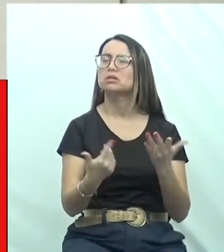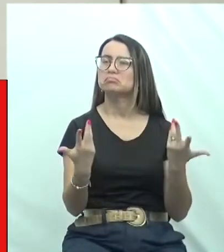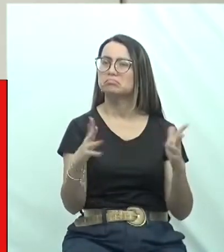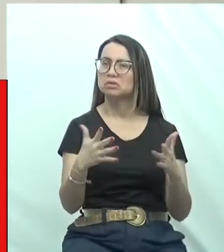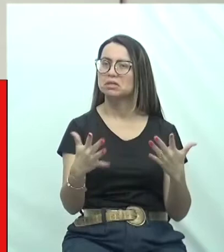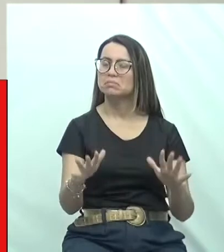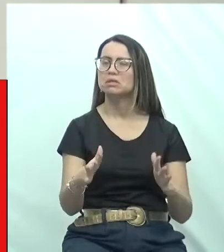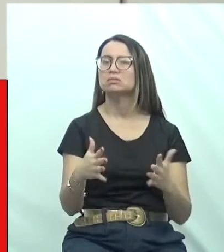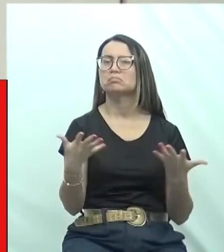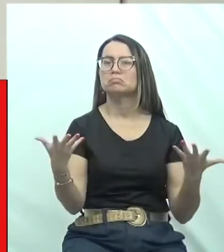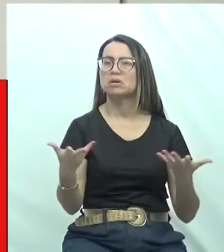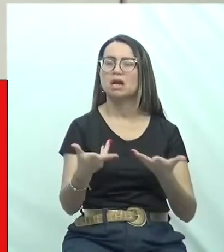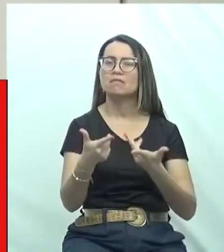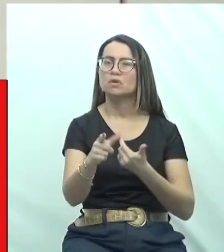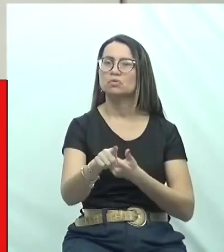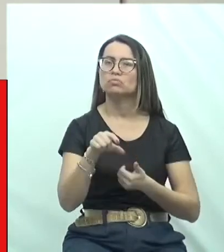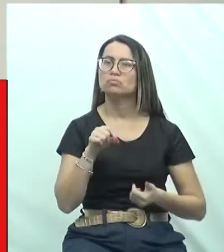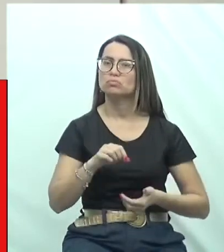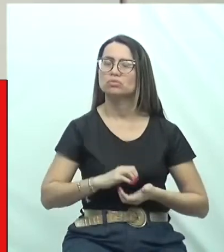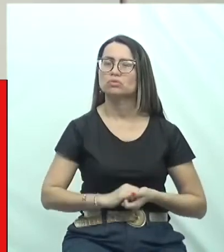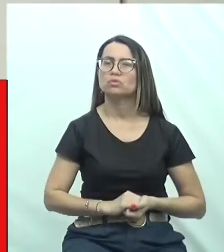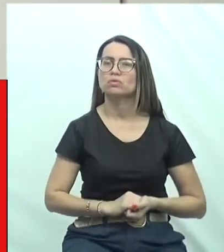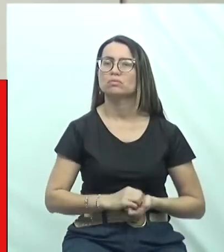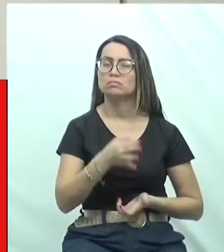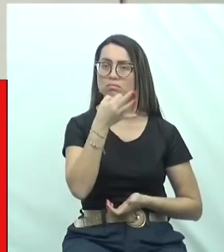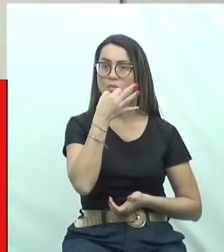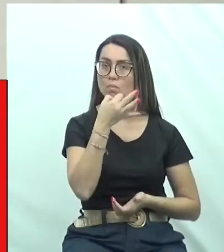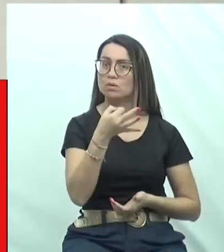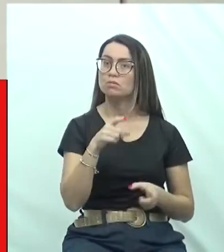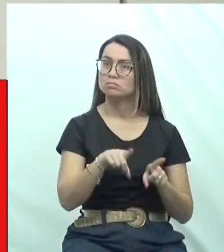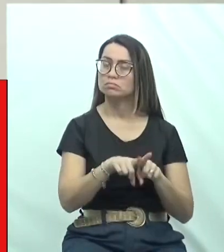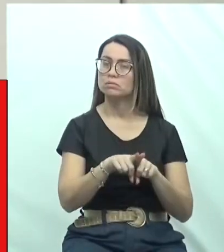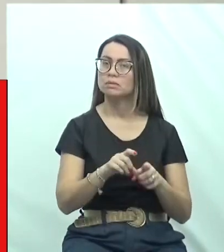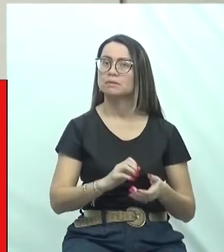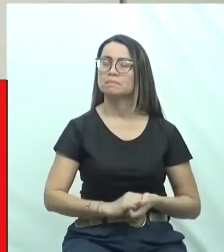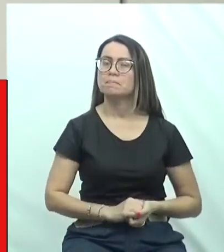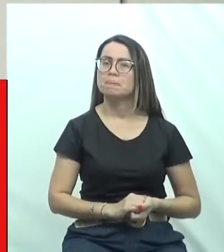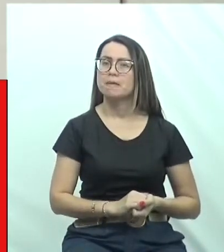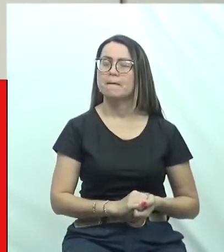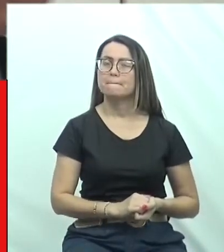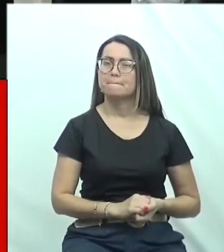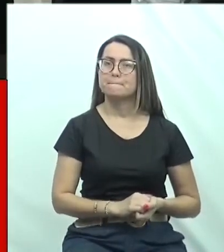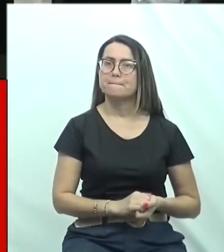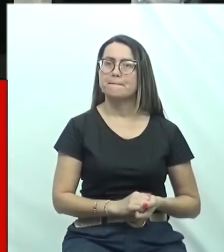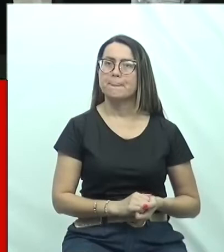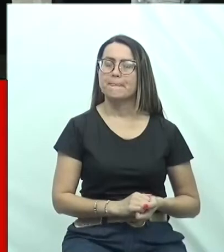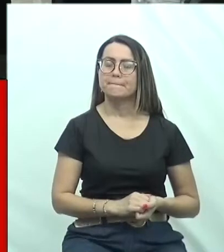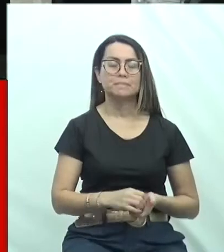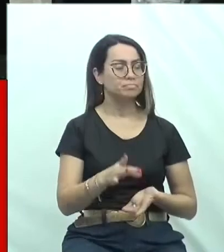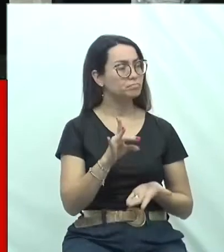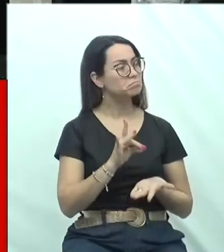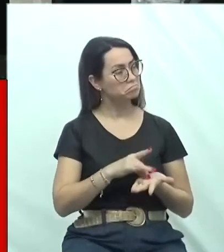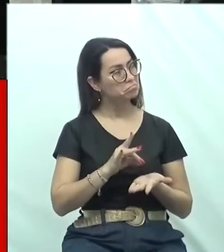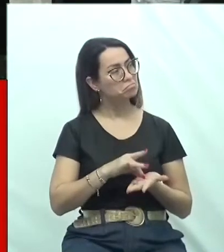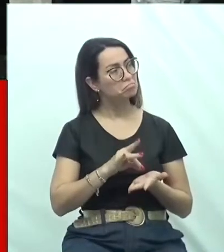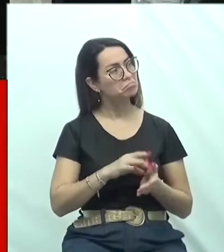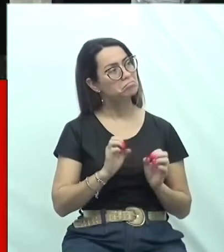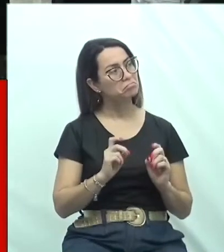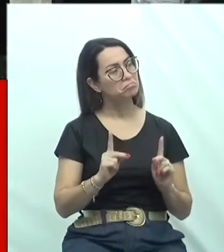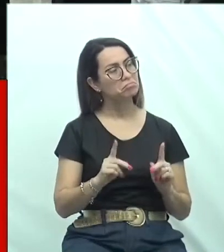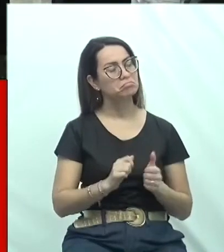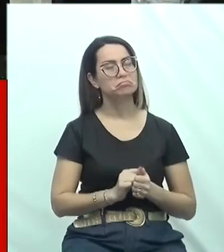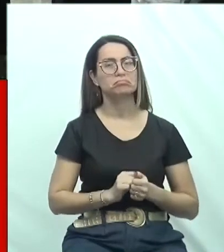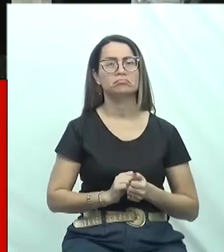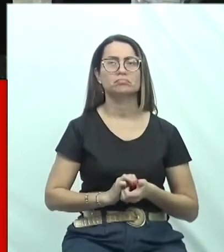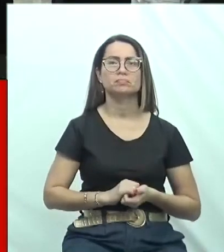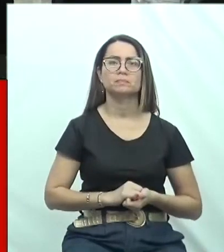negócio, uma bela de uma sugestão aí que está surgindo nesse momento. Muito obrigado. Verdade. É isso aí, senhora